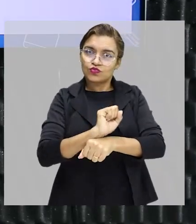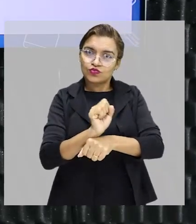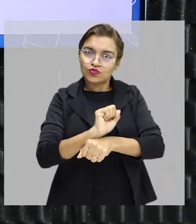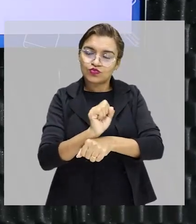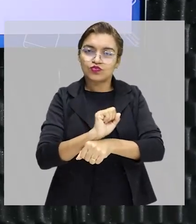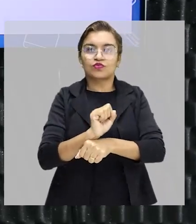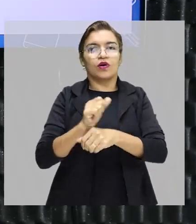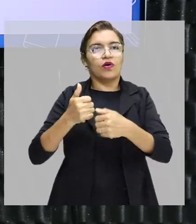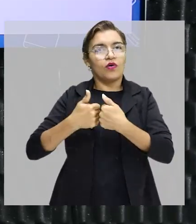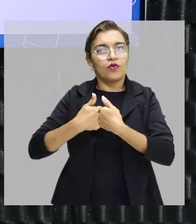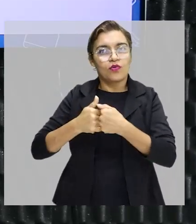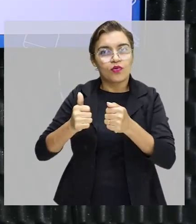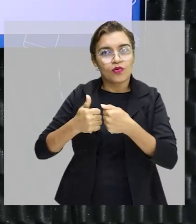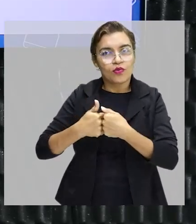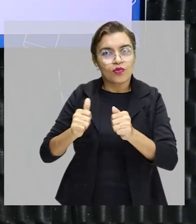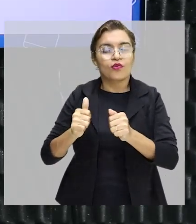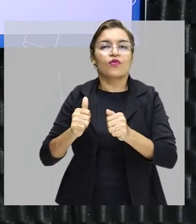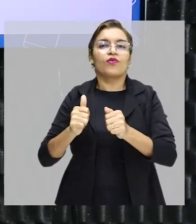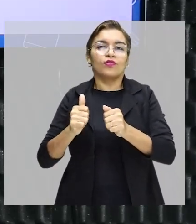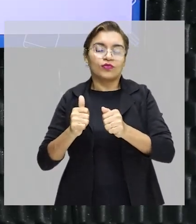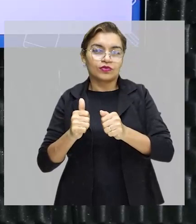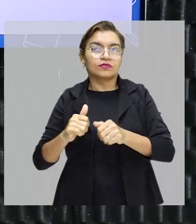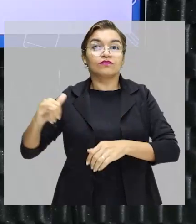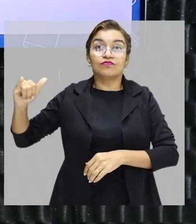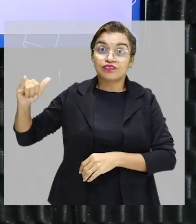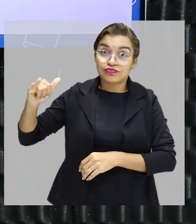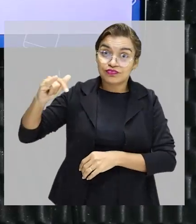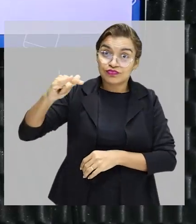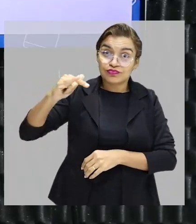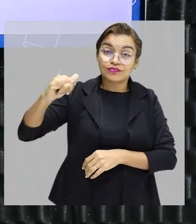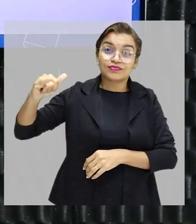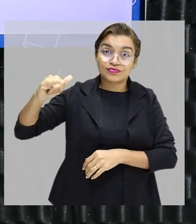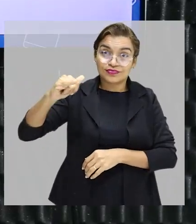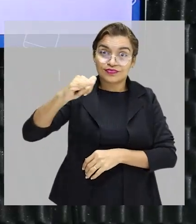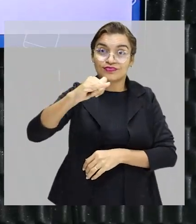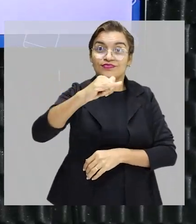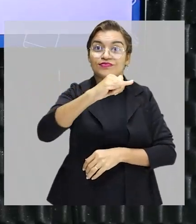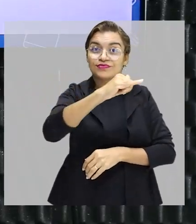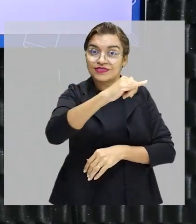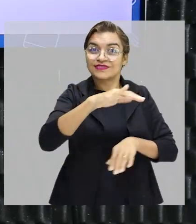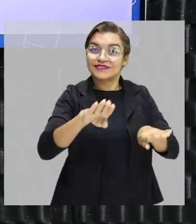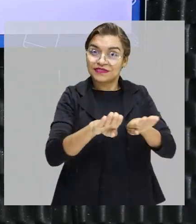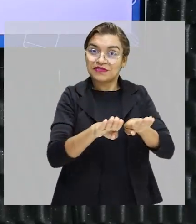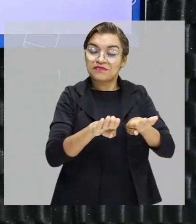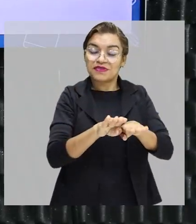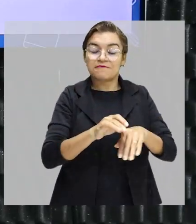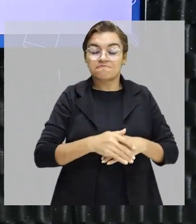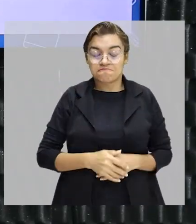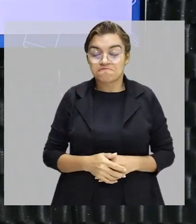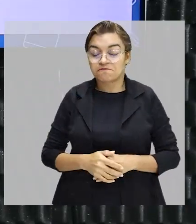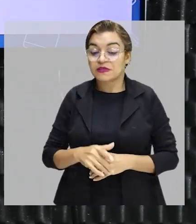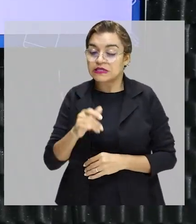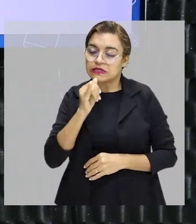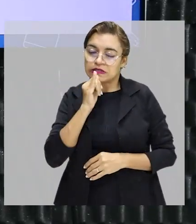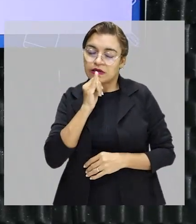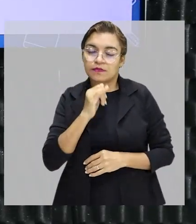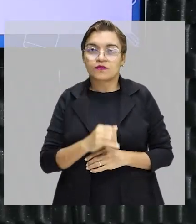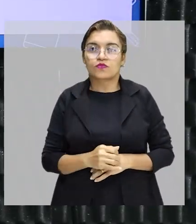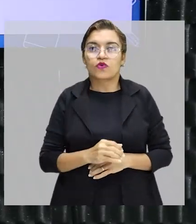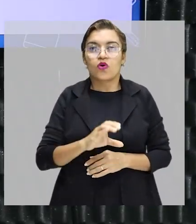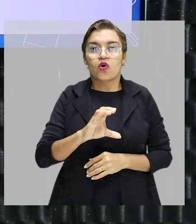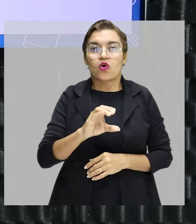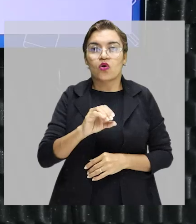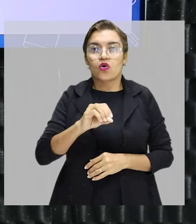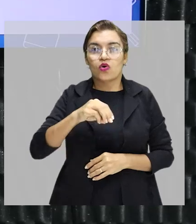do ônibus, show de bola, dos aviões. Então, aqui nós temos, por exemplo, e quando falamos de